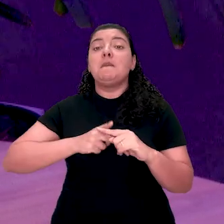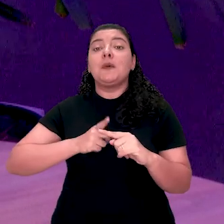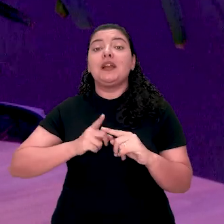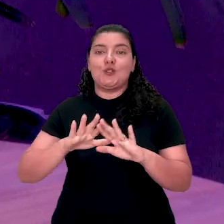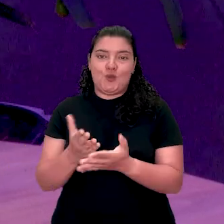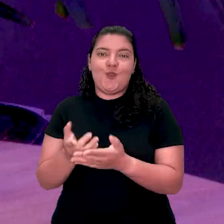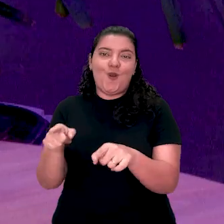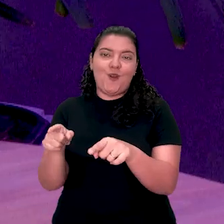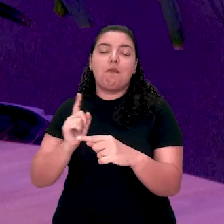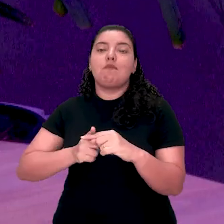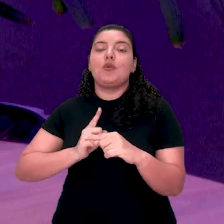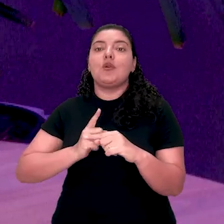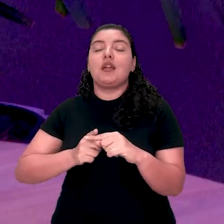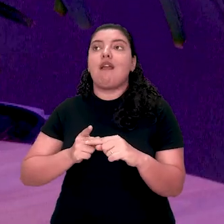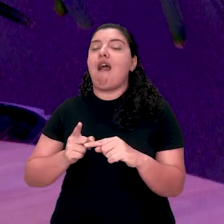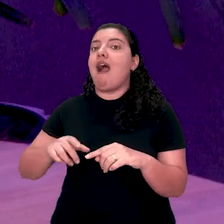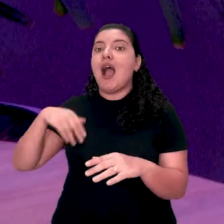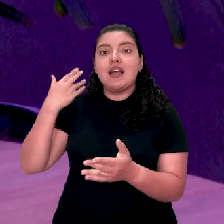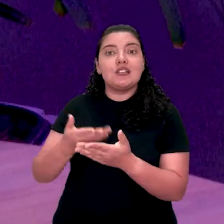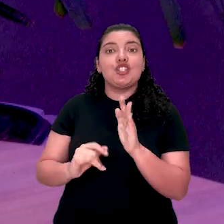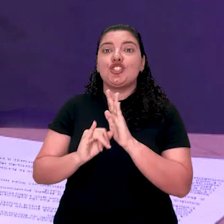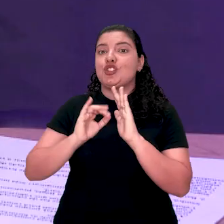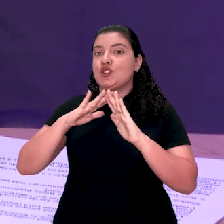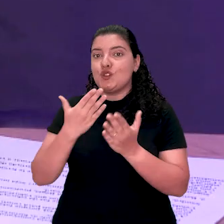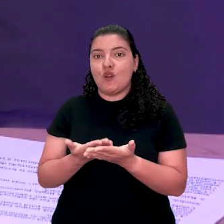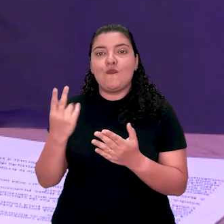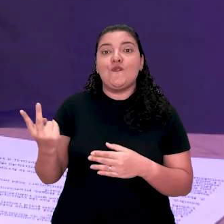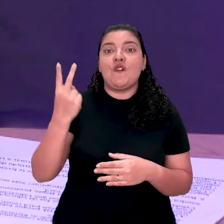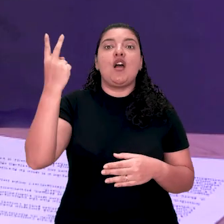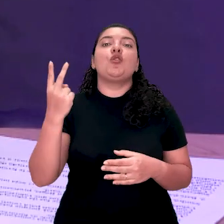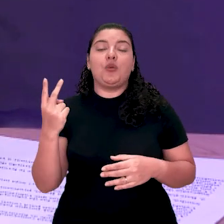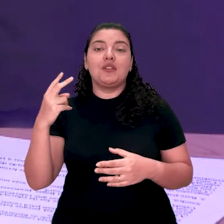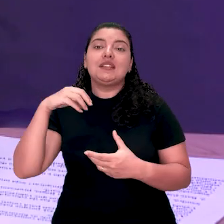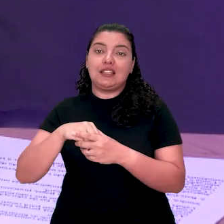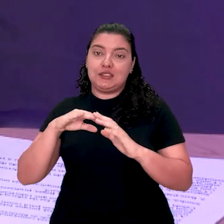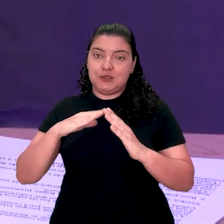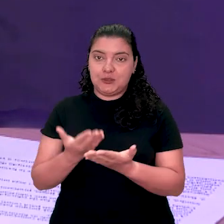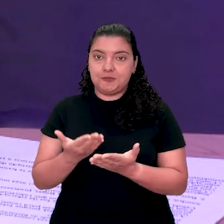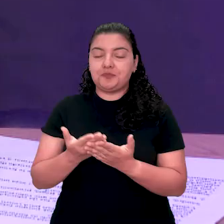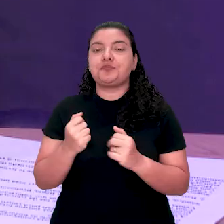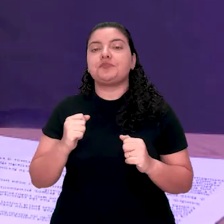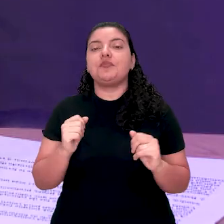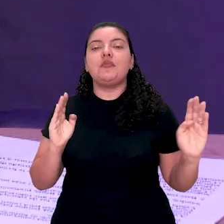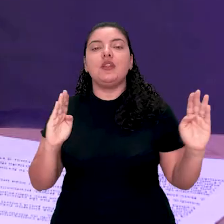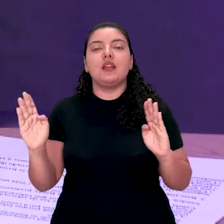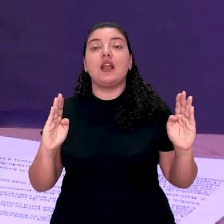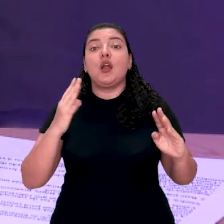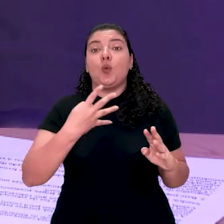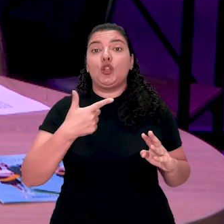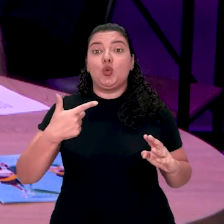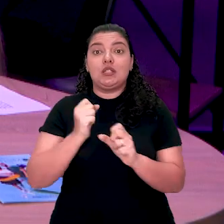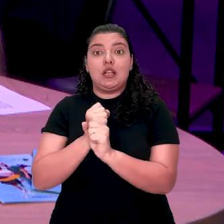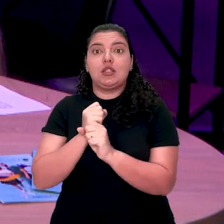sempre foi um pertencimento, foi uma identidade da escola, um valor que foi implantado na escola. E assim, durante os 42 anos